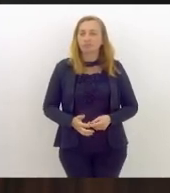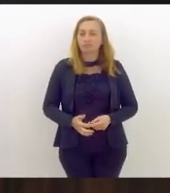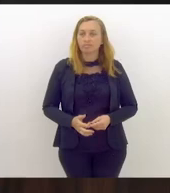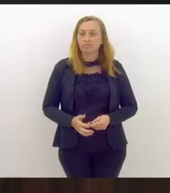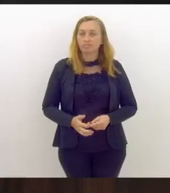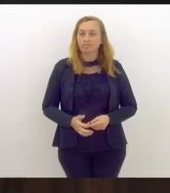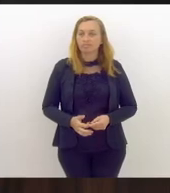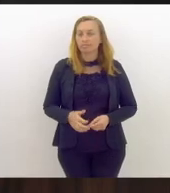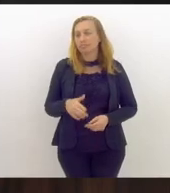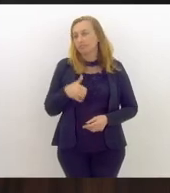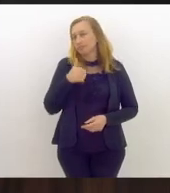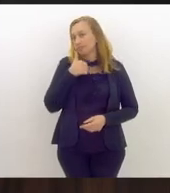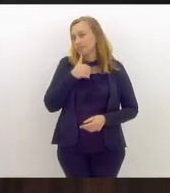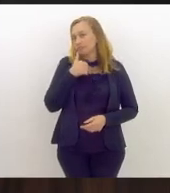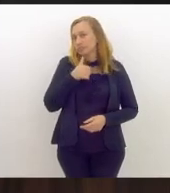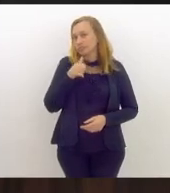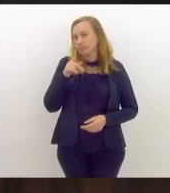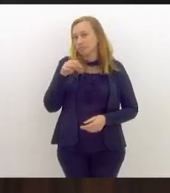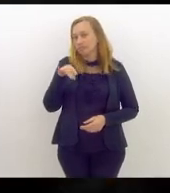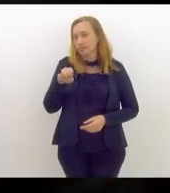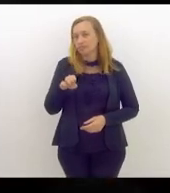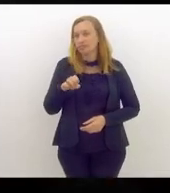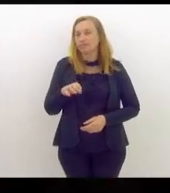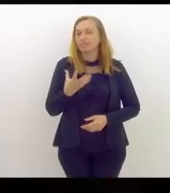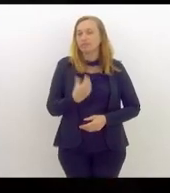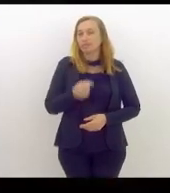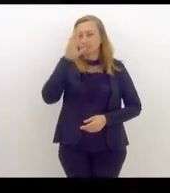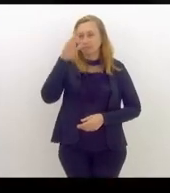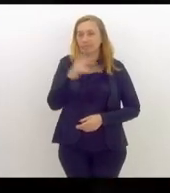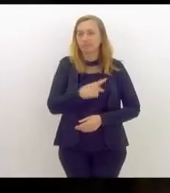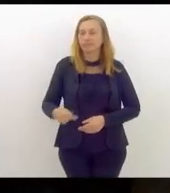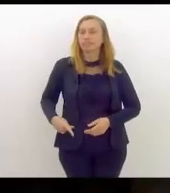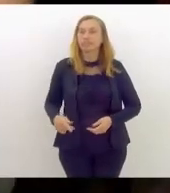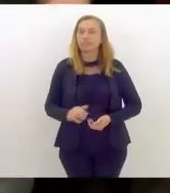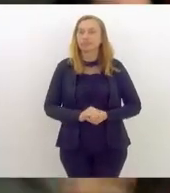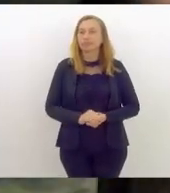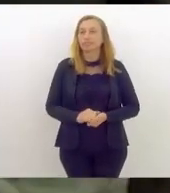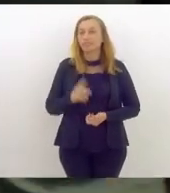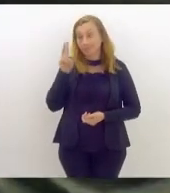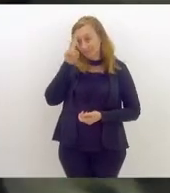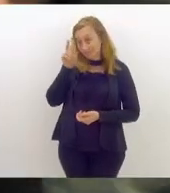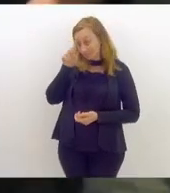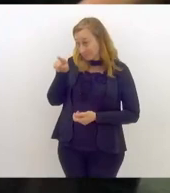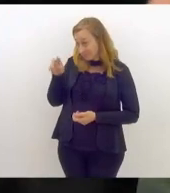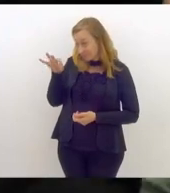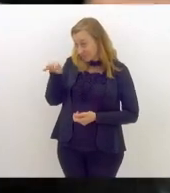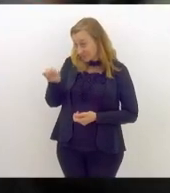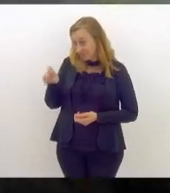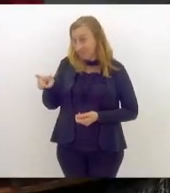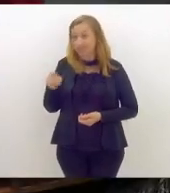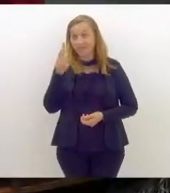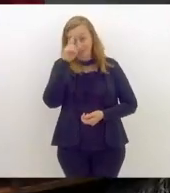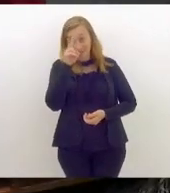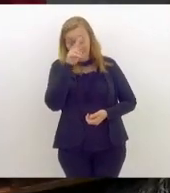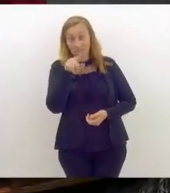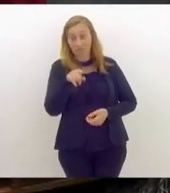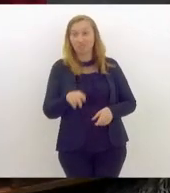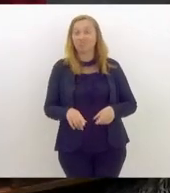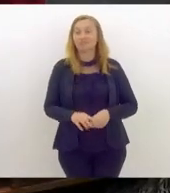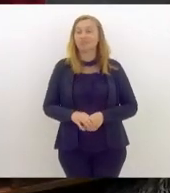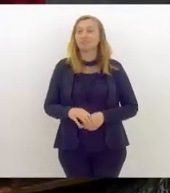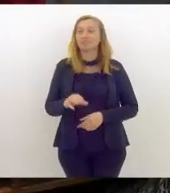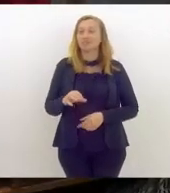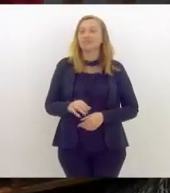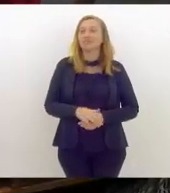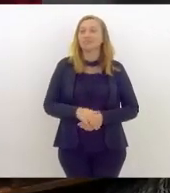A moça do patinete. Favorável, senhor presidente. Lembra do patinete? Da cobra também. Da